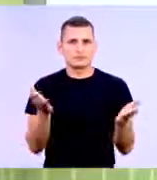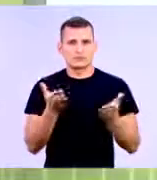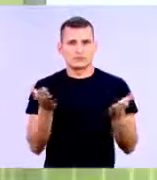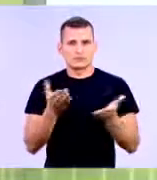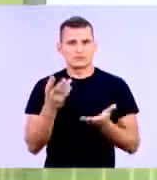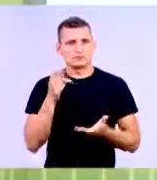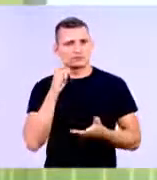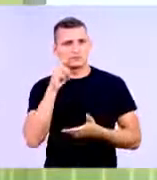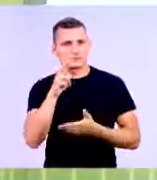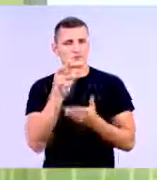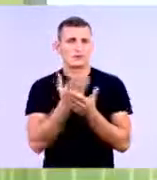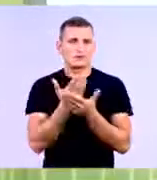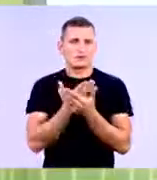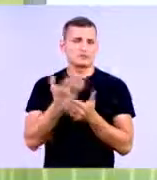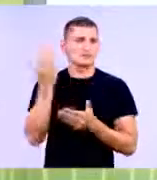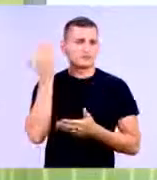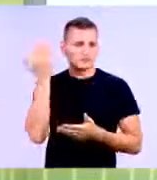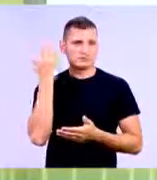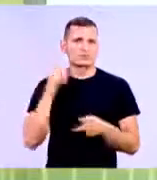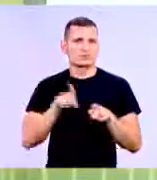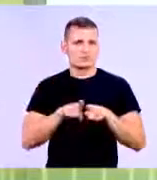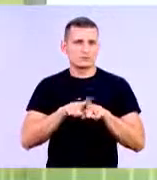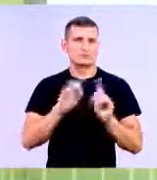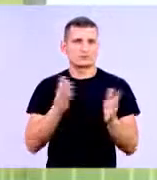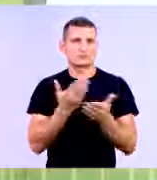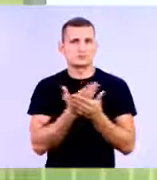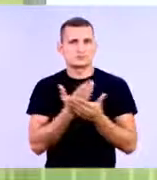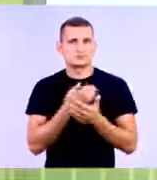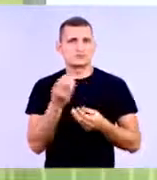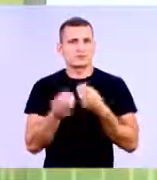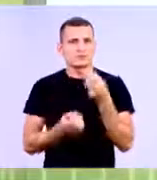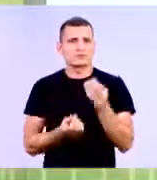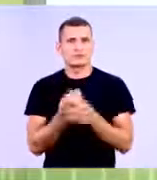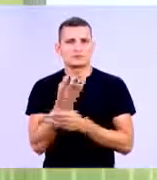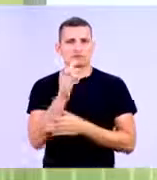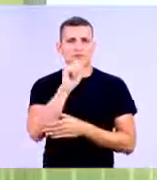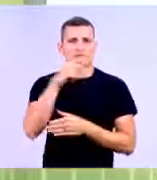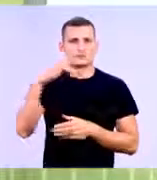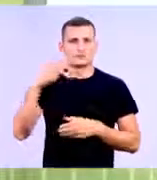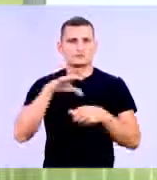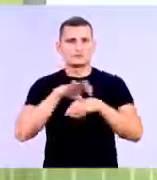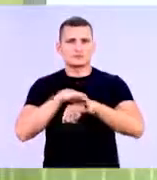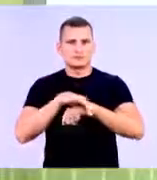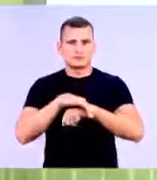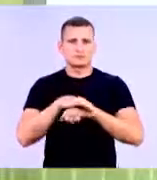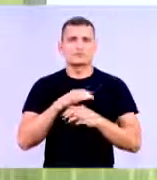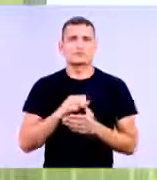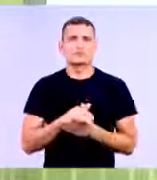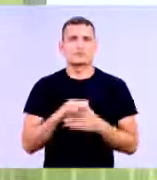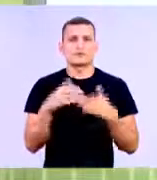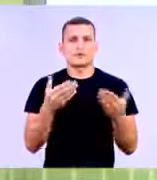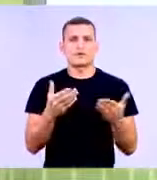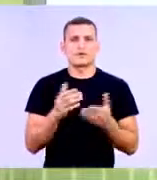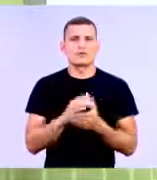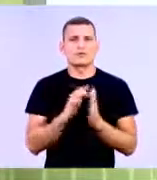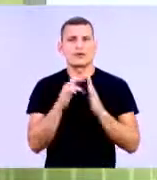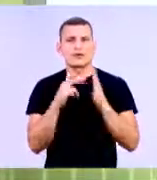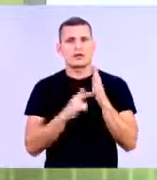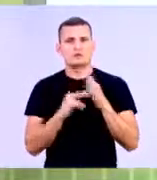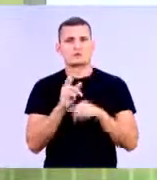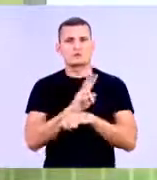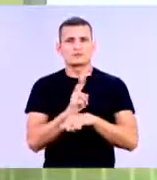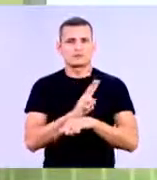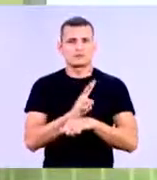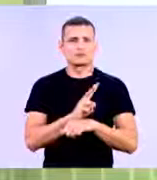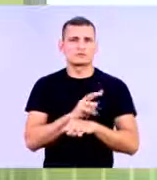nós já vimos em aulas anteriores, algo relacionado à criação de aplicações seguras, né? Quais os mecanismos de segurança aplicados